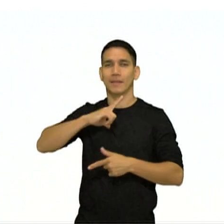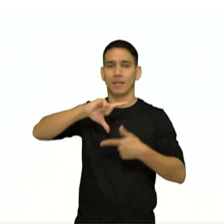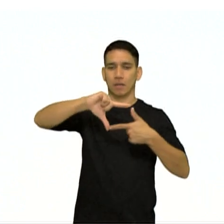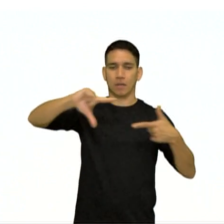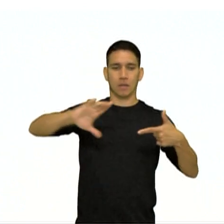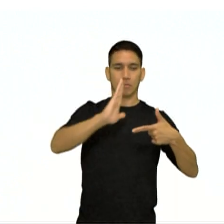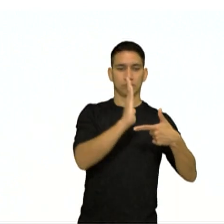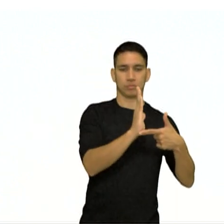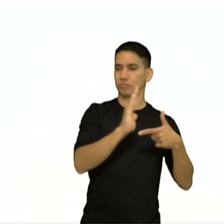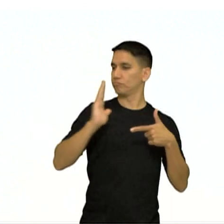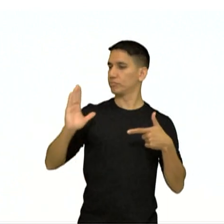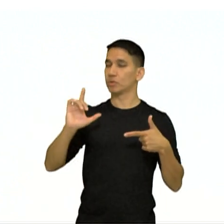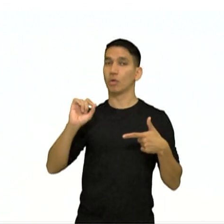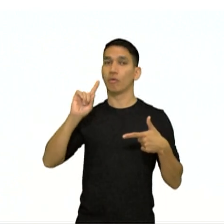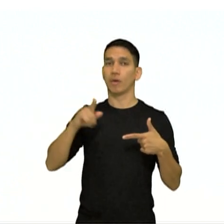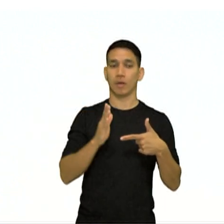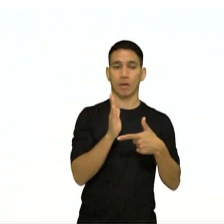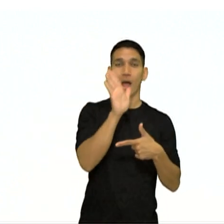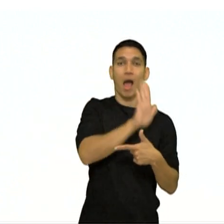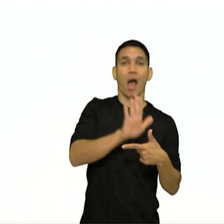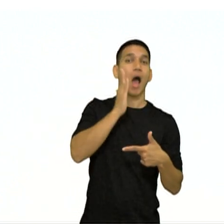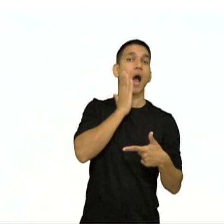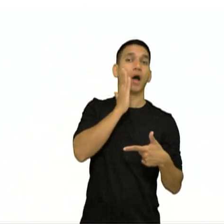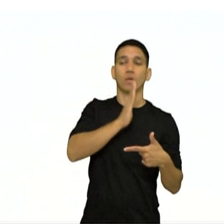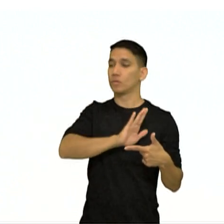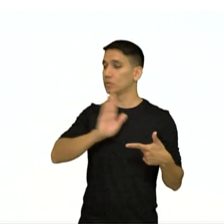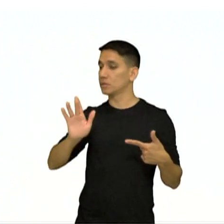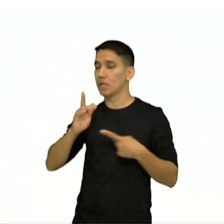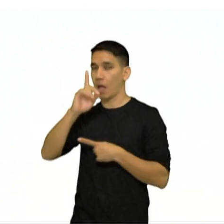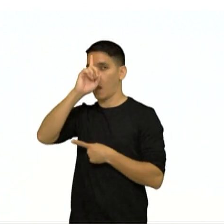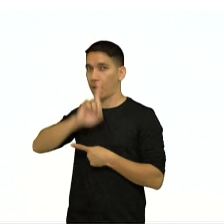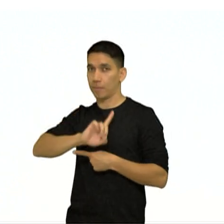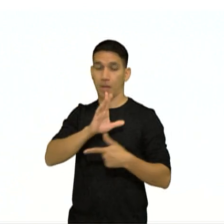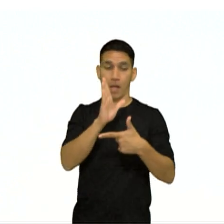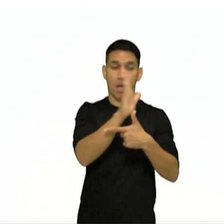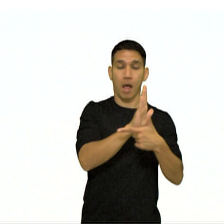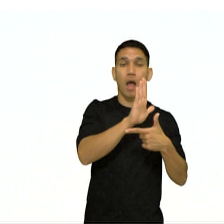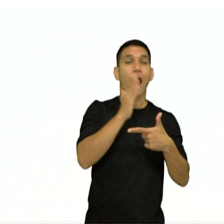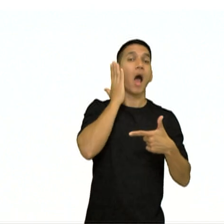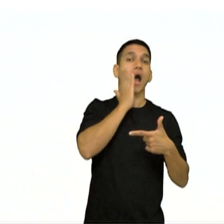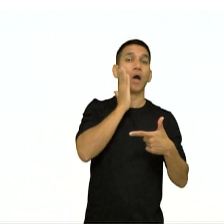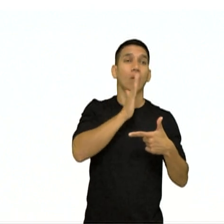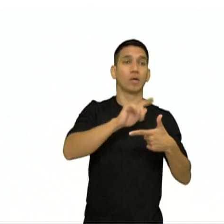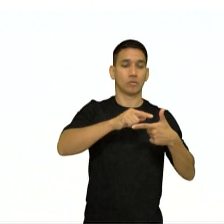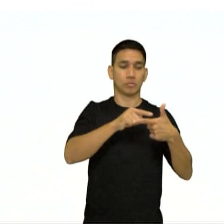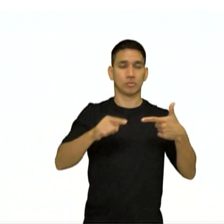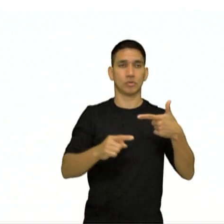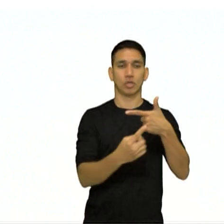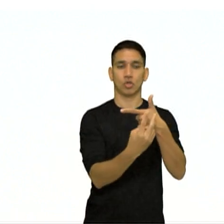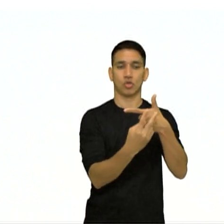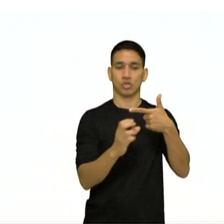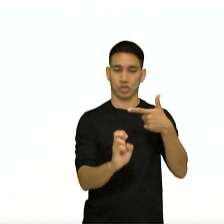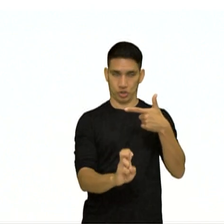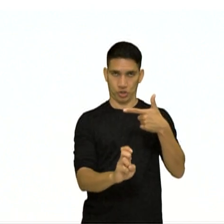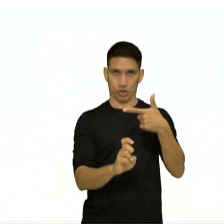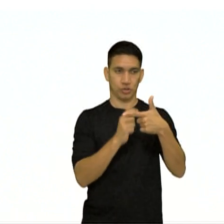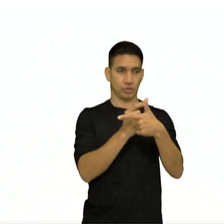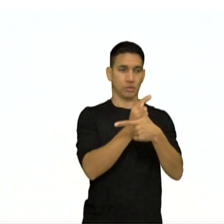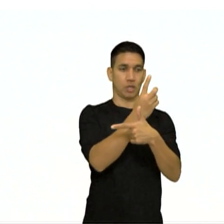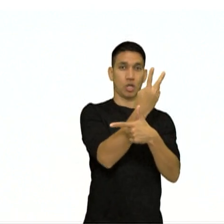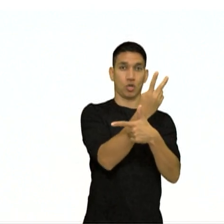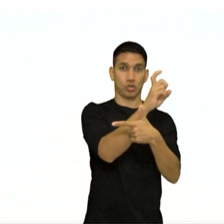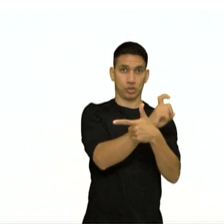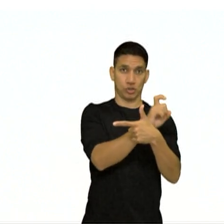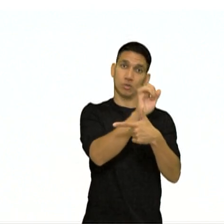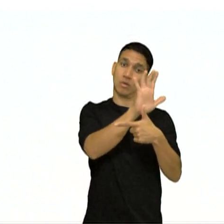dividido em duas partes uma parte azul e uma parte Amarelo na parte azul o comprimento é 2 x largura 2x também o